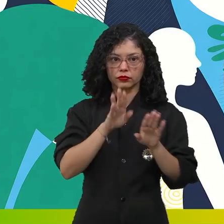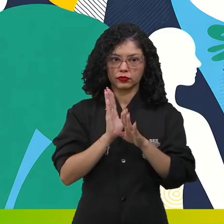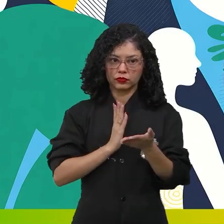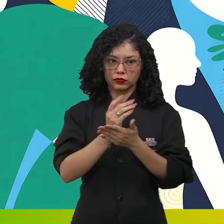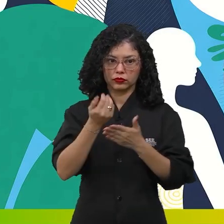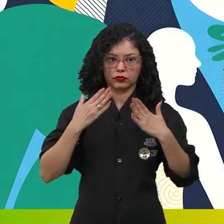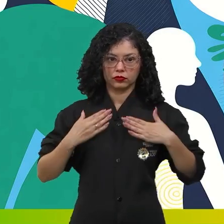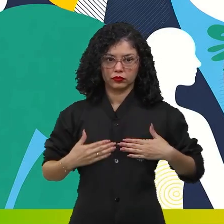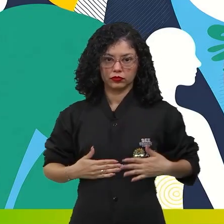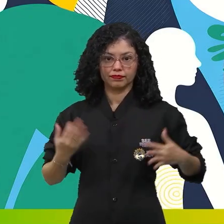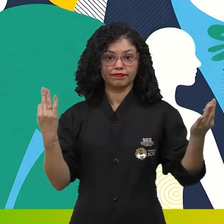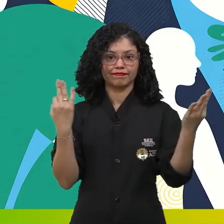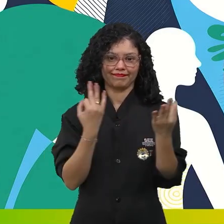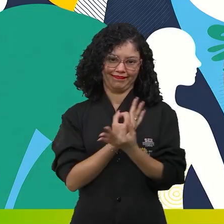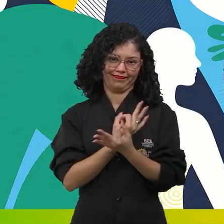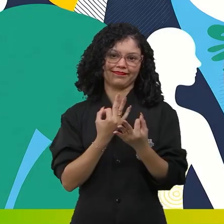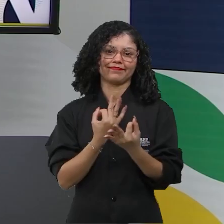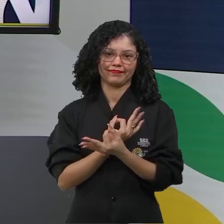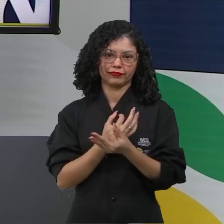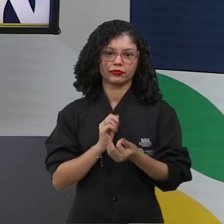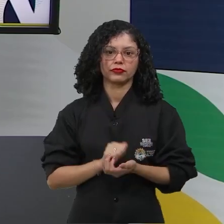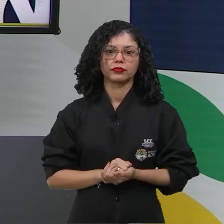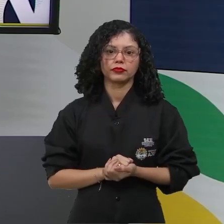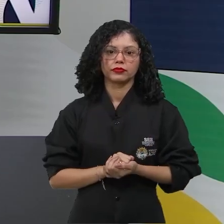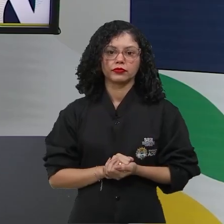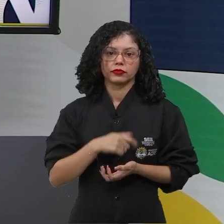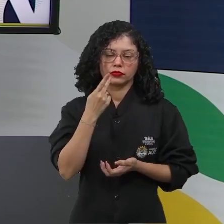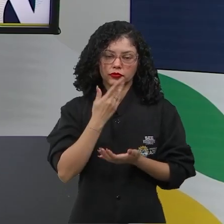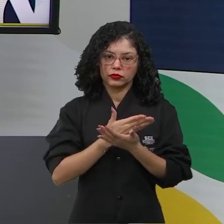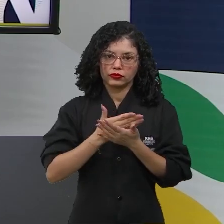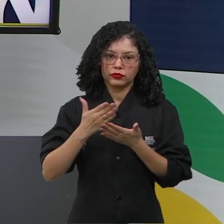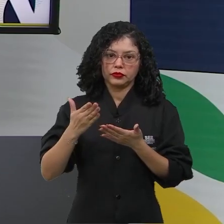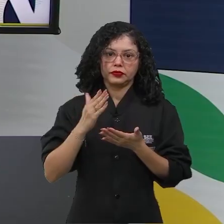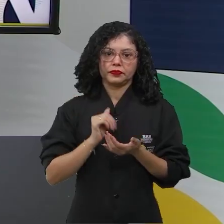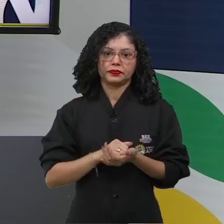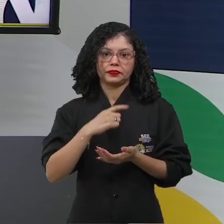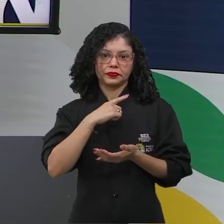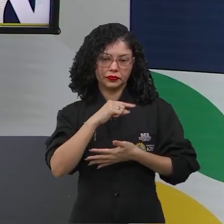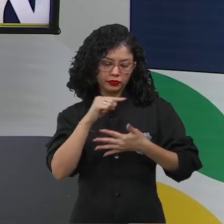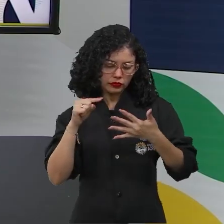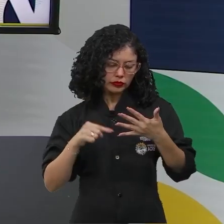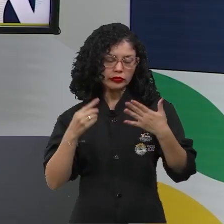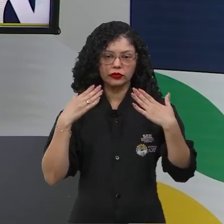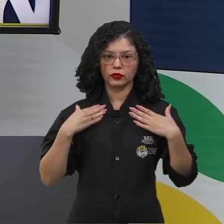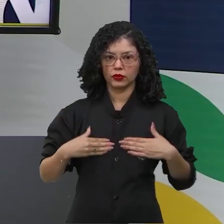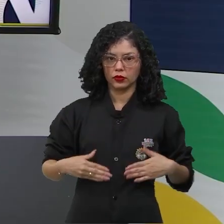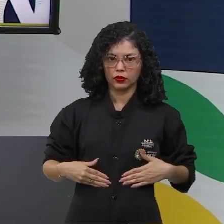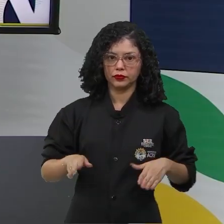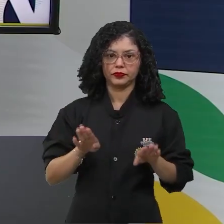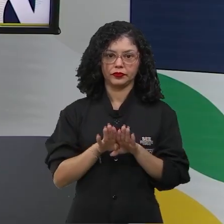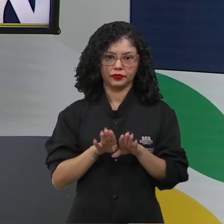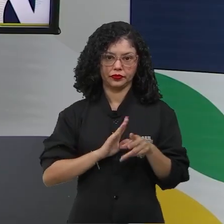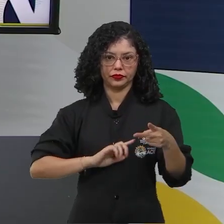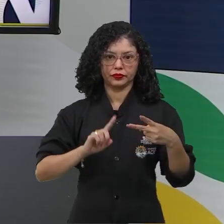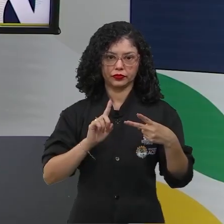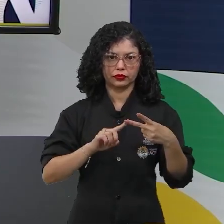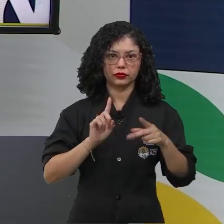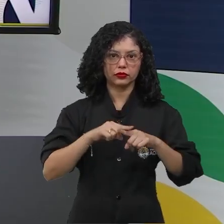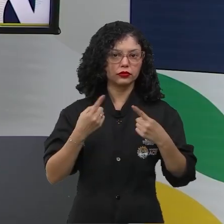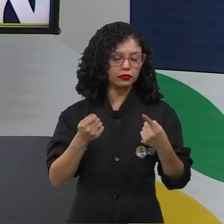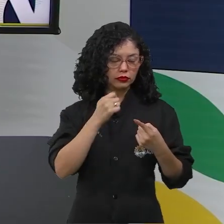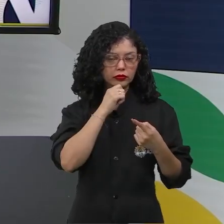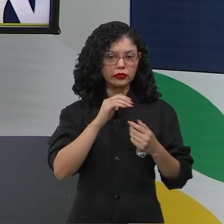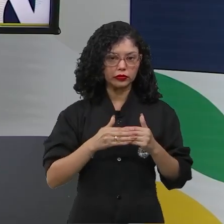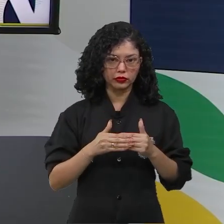do corpo ideal. Então é aquilo que eu falei já inicialmente. Temos o aspecto físico corporal, mas o corpo